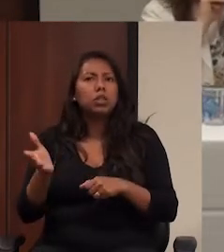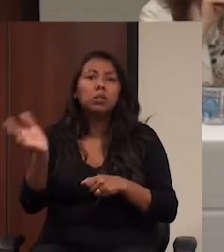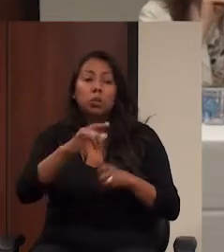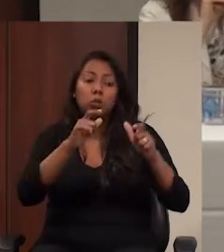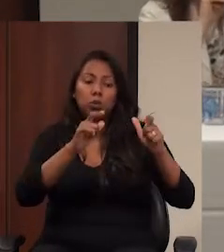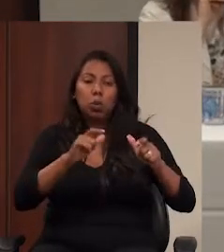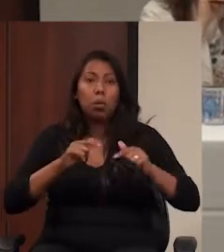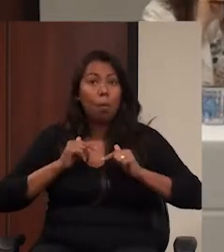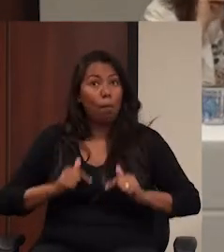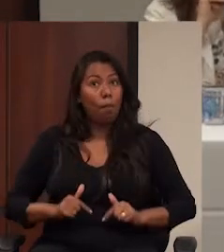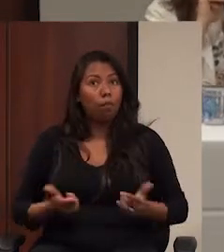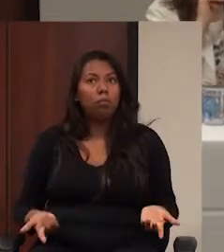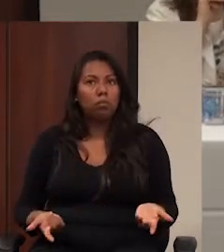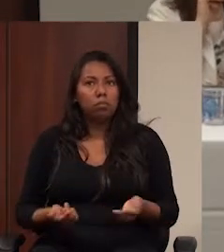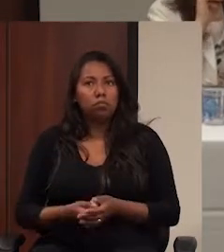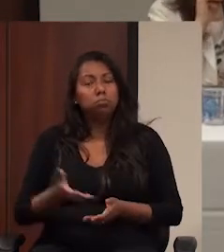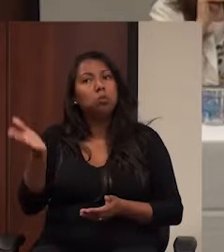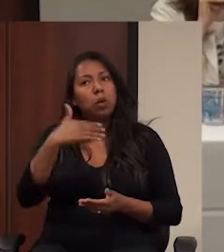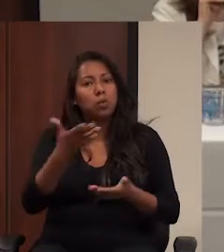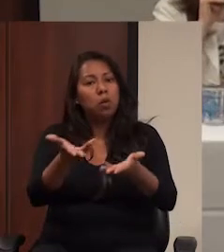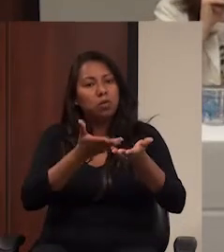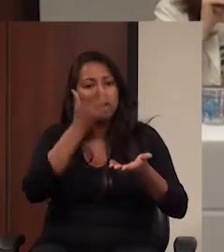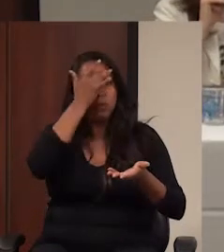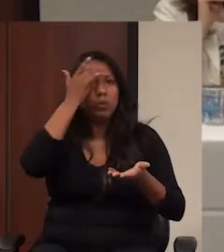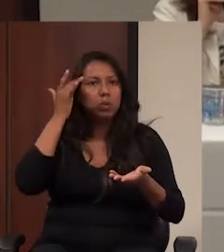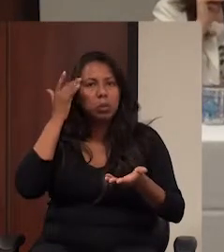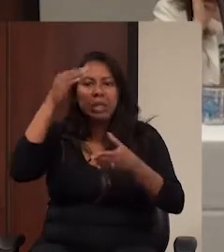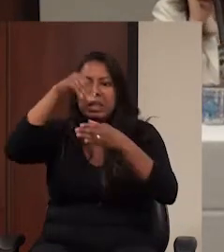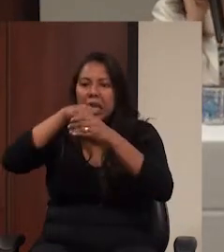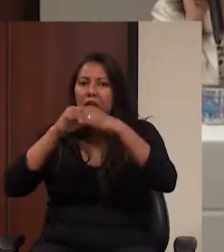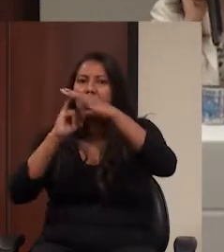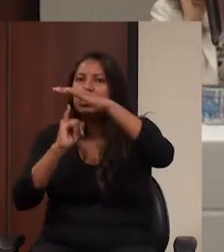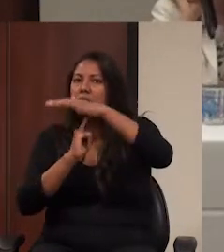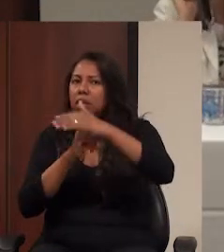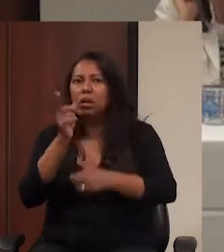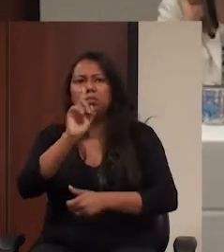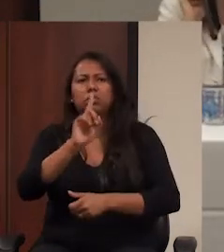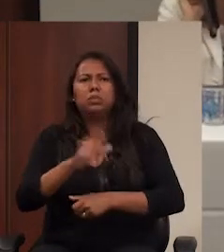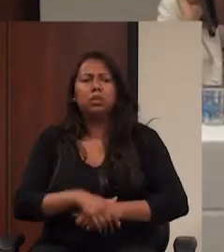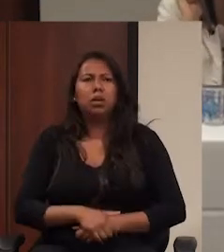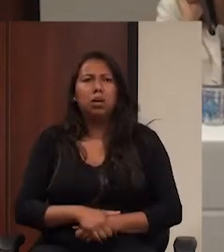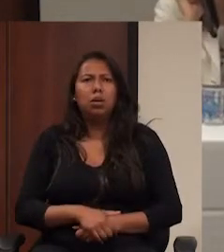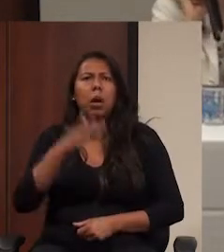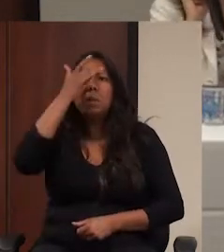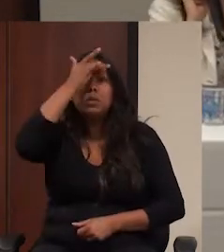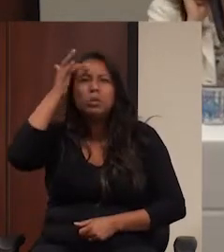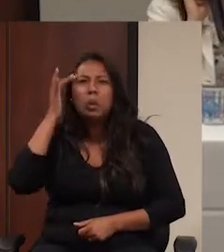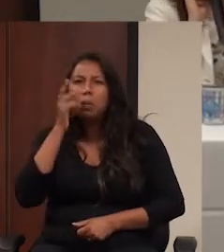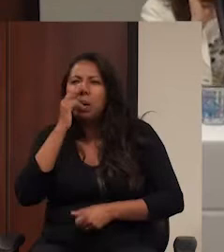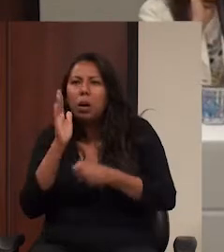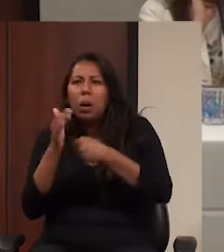locais neutros, vamos dialogar com essas pessoas fora das instituições, né? Não vamos colocar as pessoas nas caixinhas. Eu acho que isso é uma